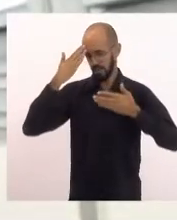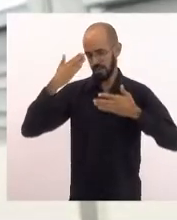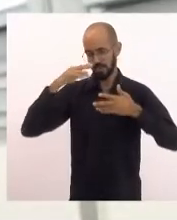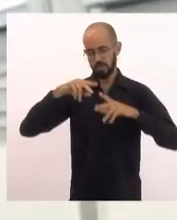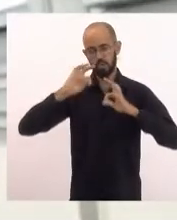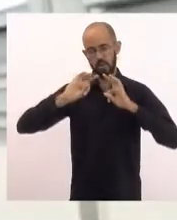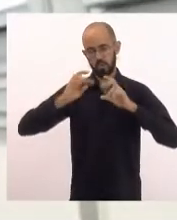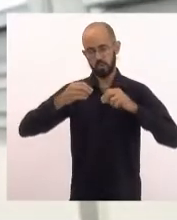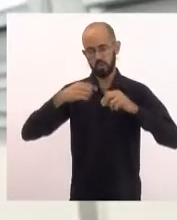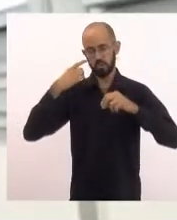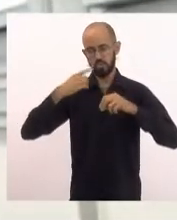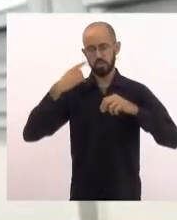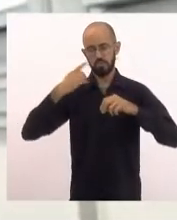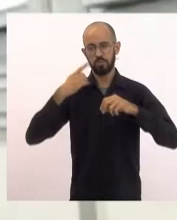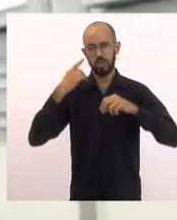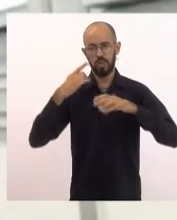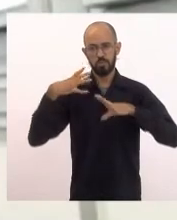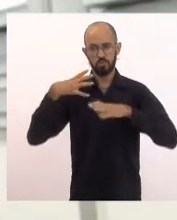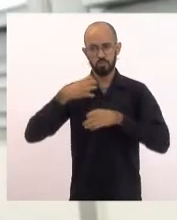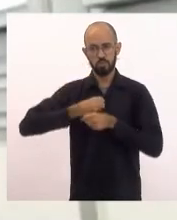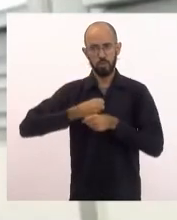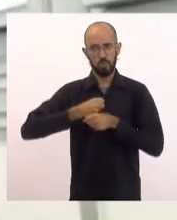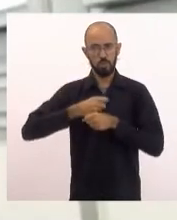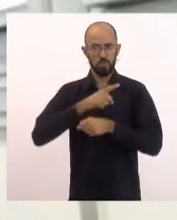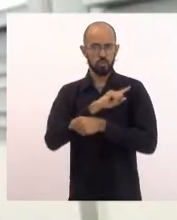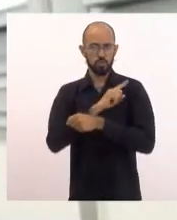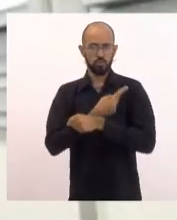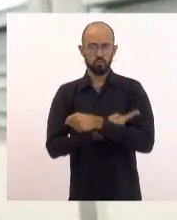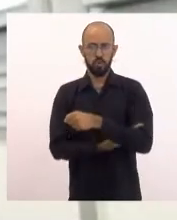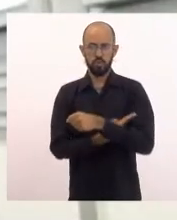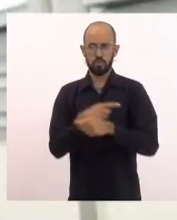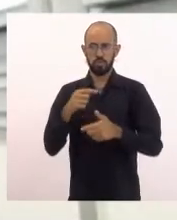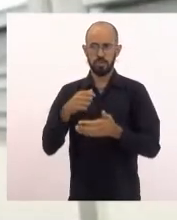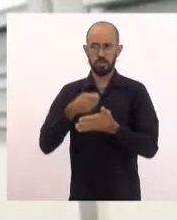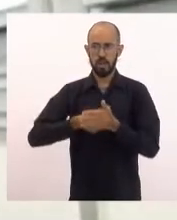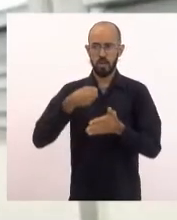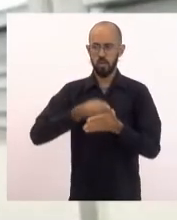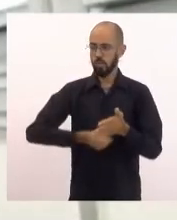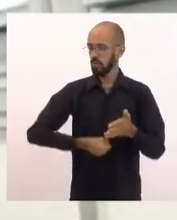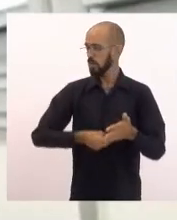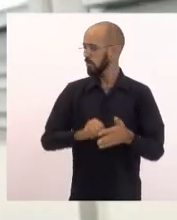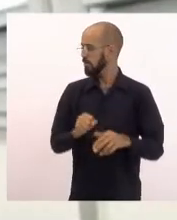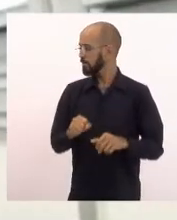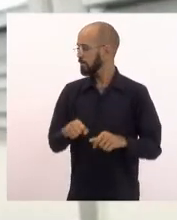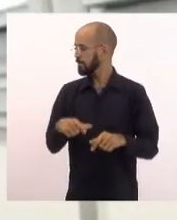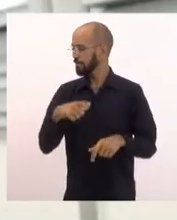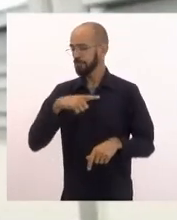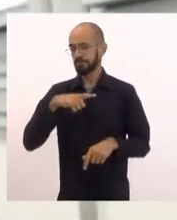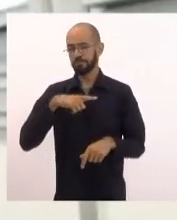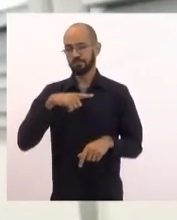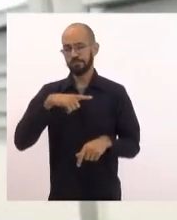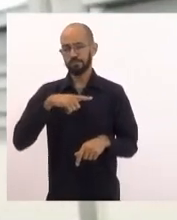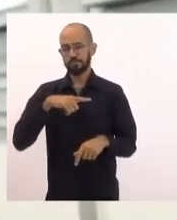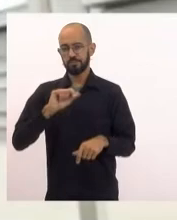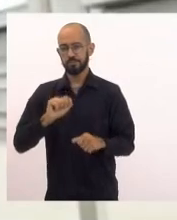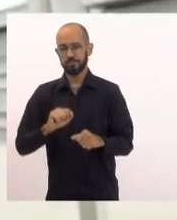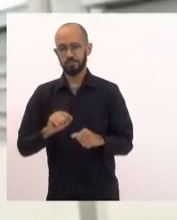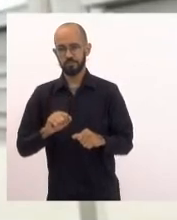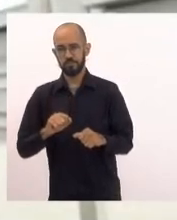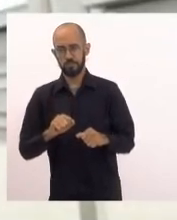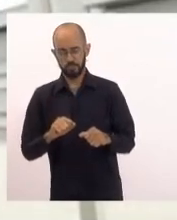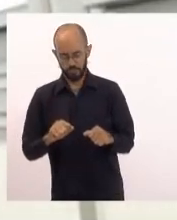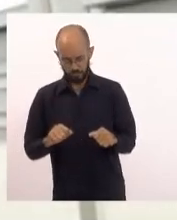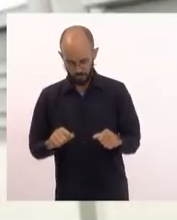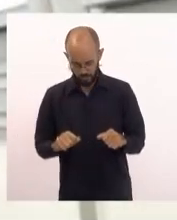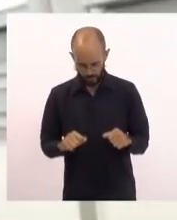que se somam e se somaram na luta de visibilização e defesa dos defensores de direitos humanos do